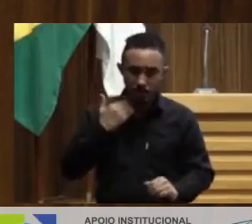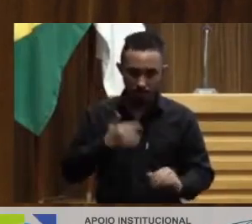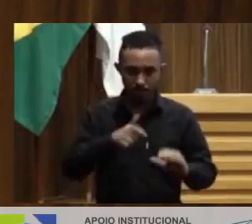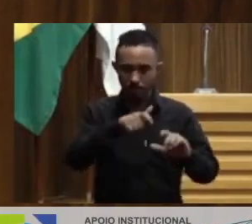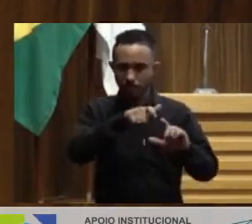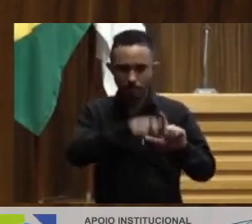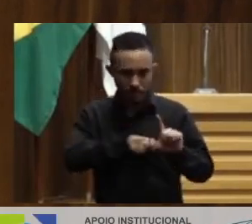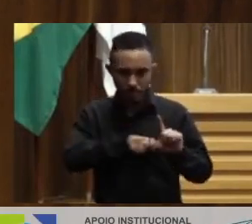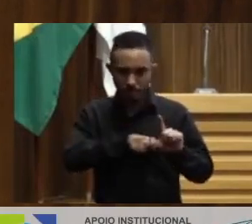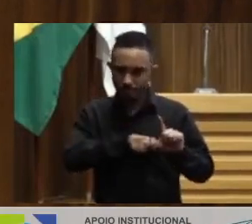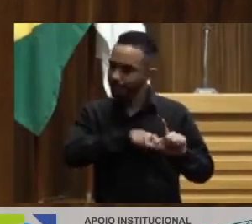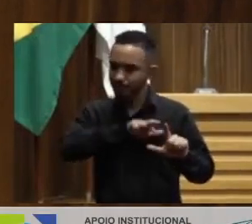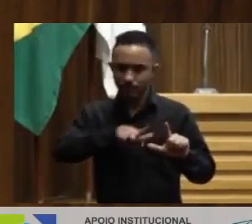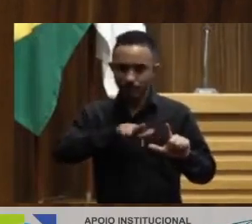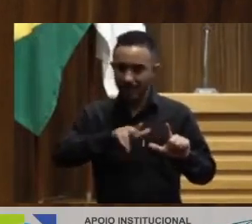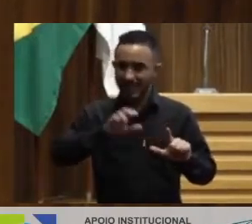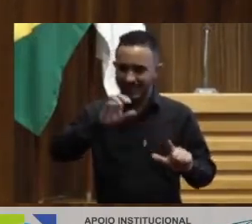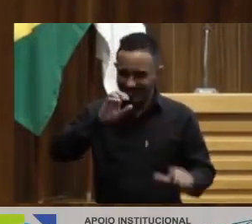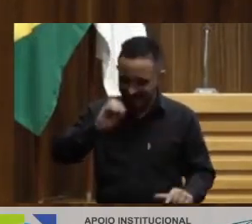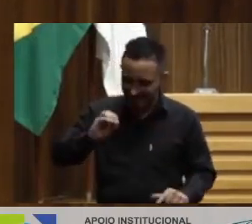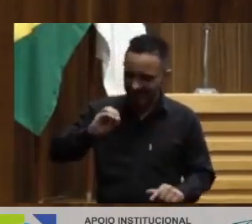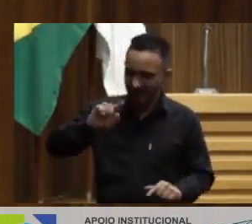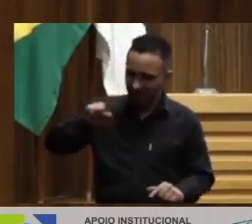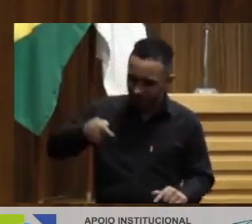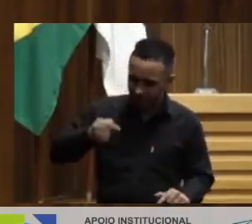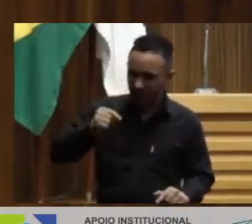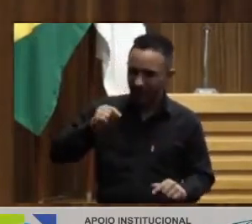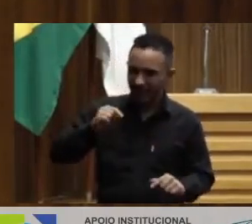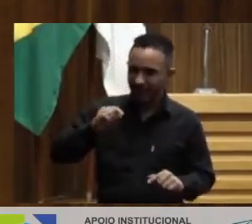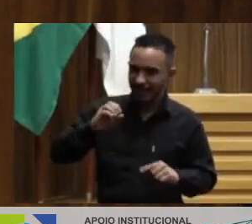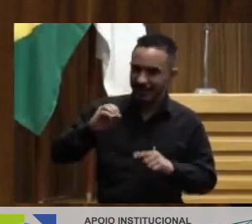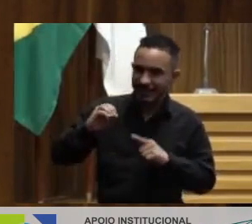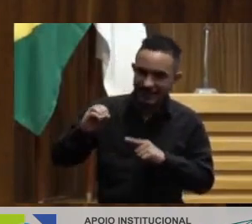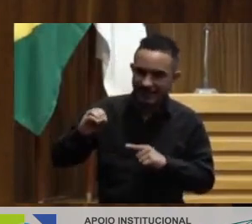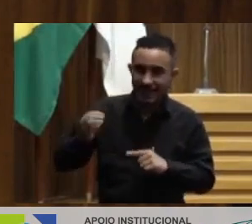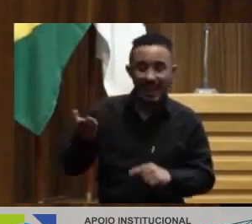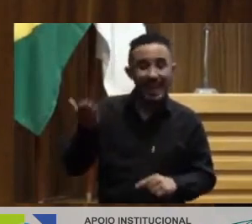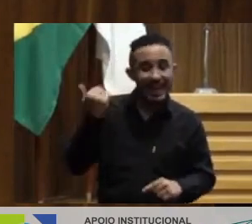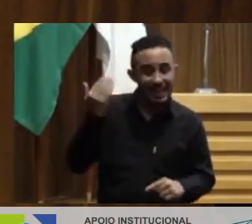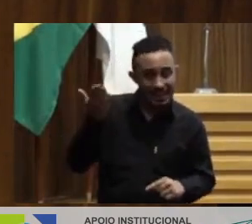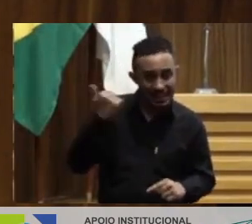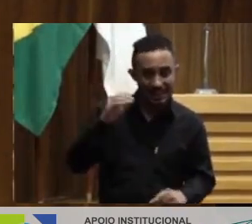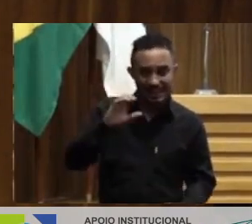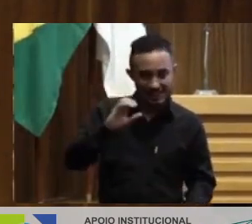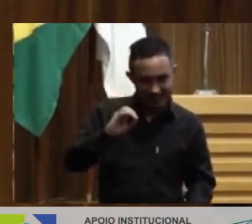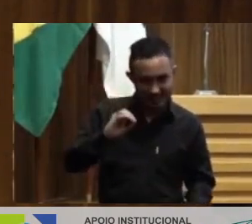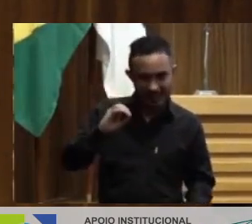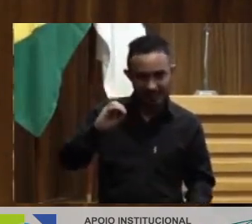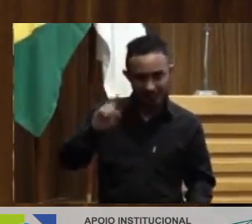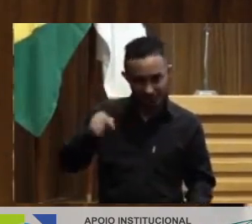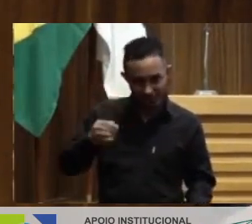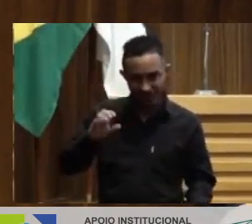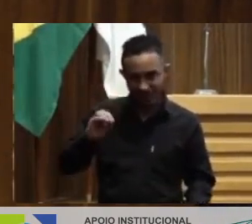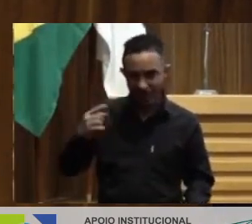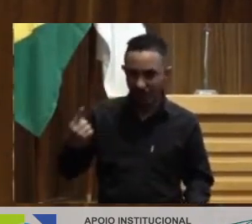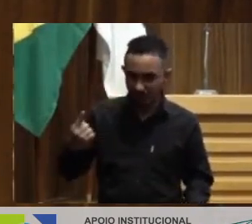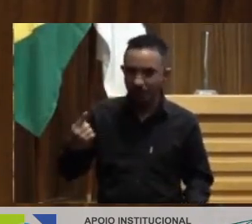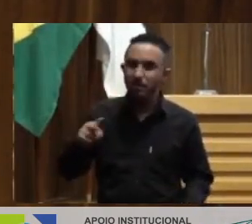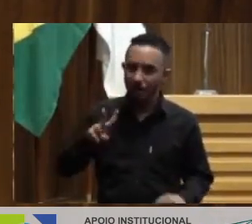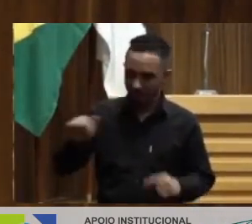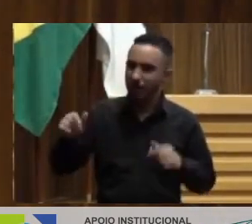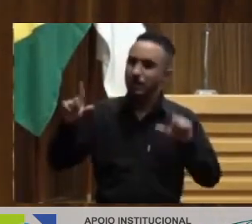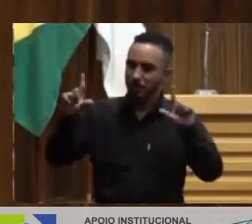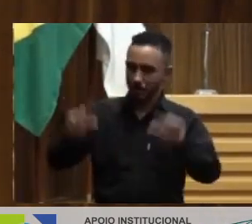inadimplência é 0,1%. Já desse eu não, falei isso. Era 0,01, mas vai ser menor que